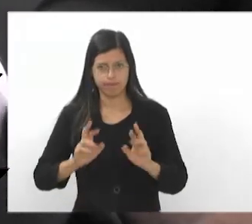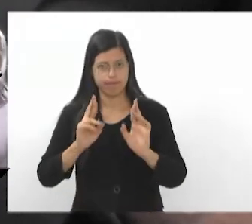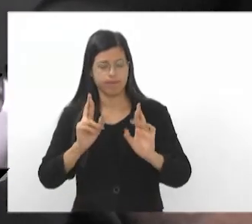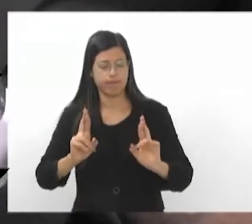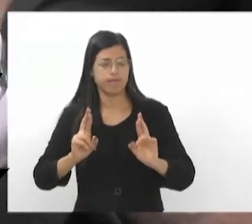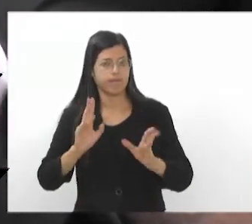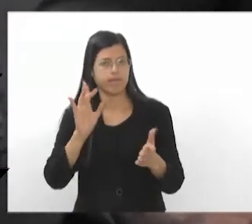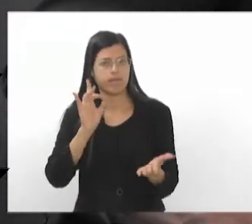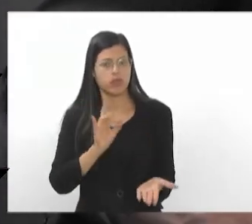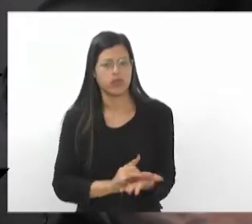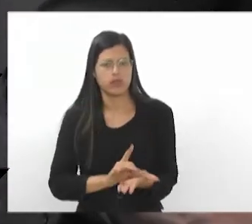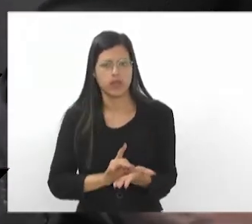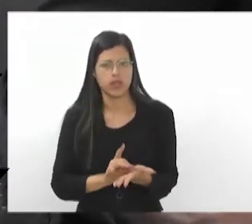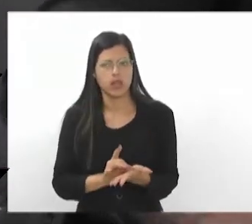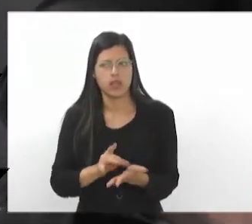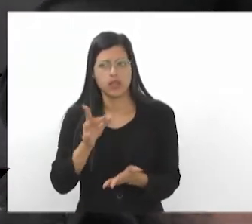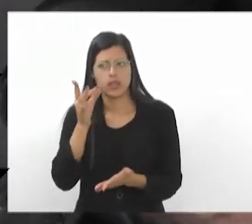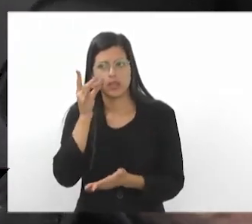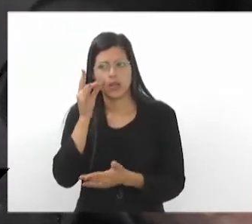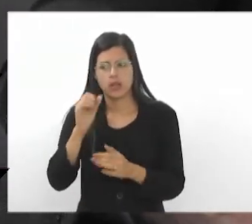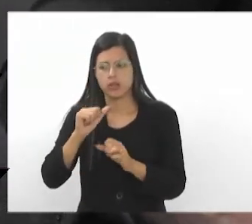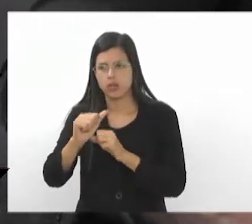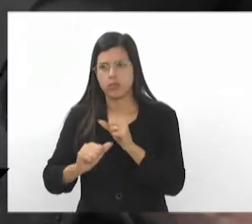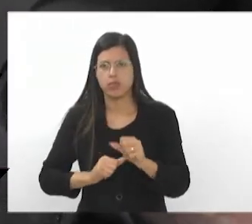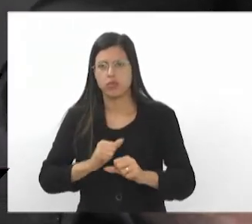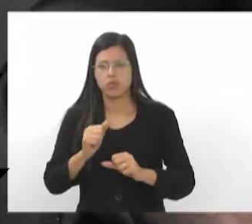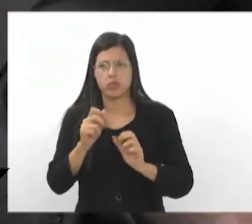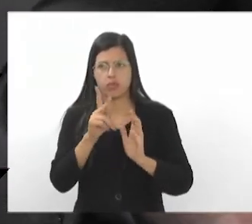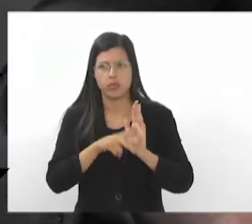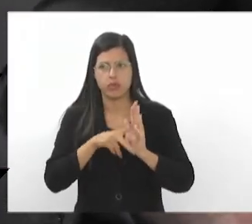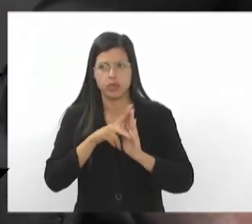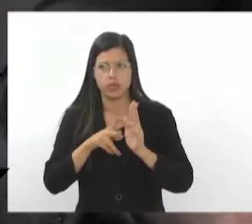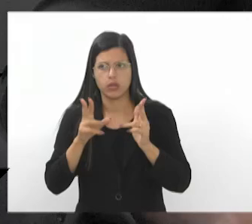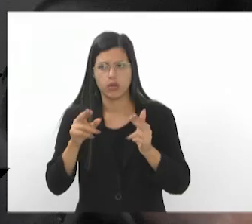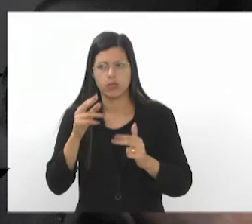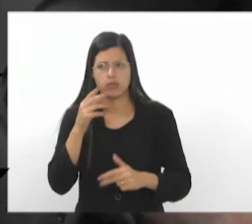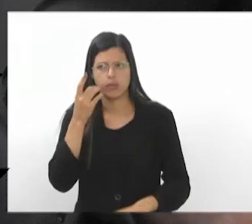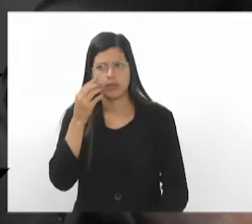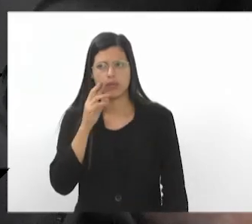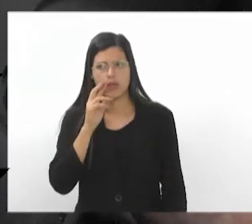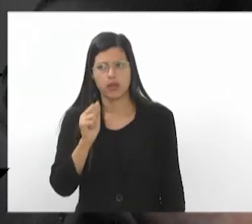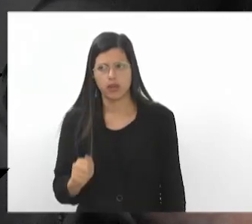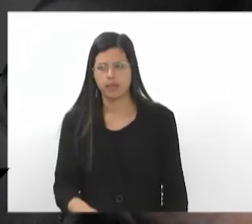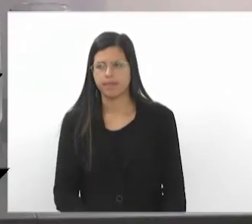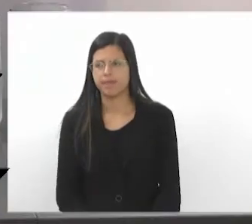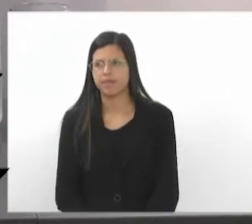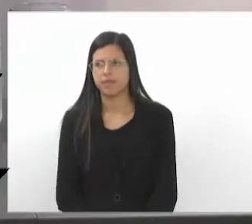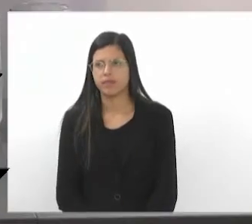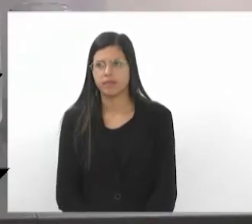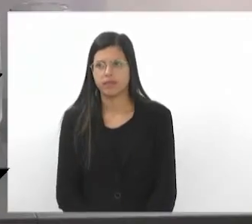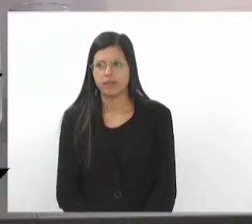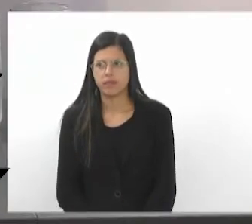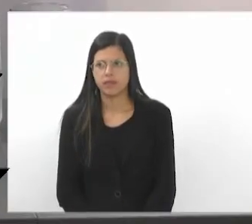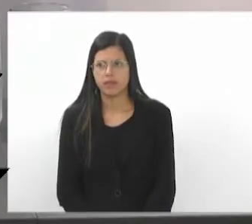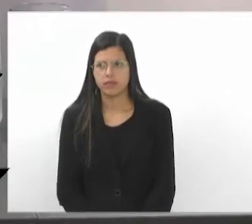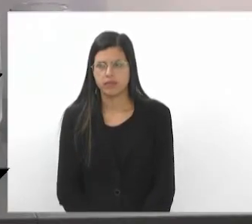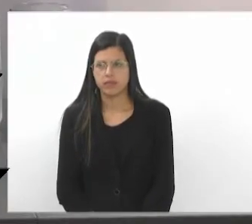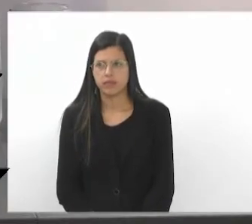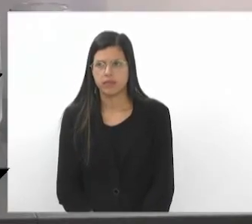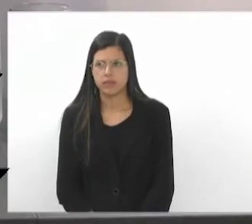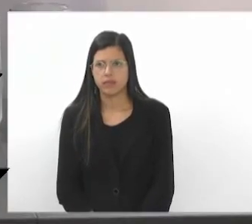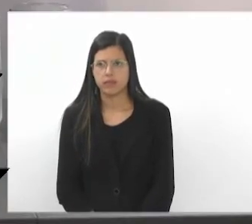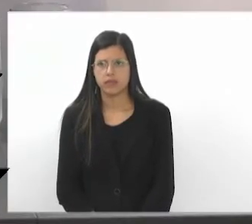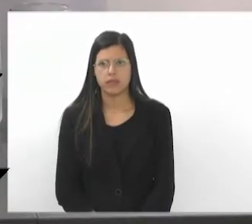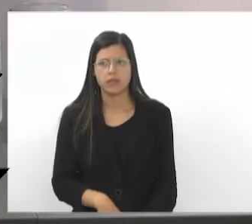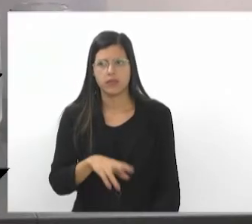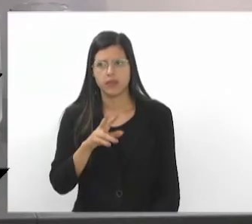de verdade, que essa realidade mude com projetos como esse do deputado Rodrigo Amorim. E vai gerando constrangimento cada vez mais para